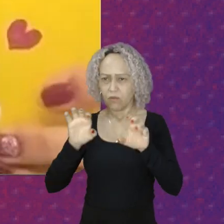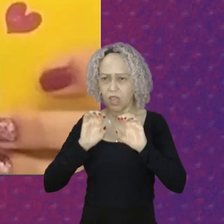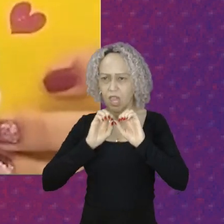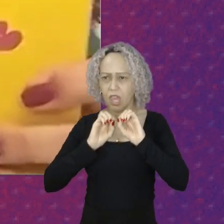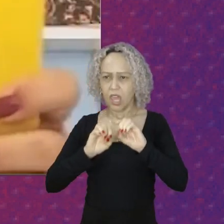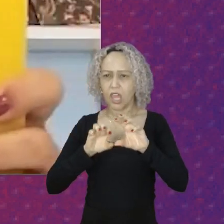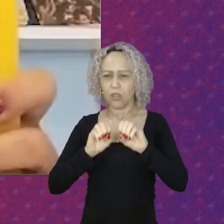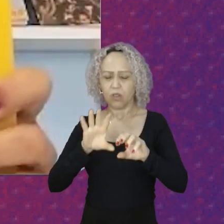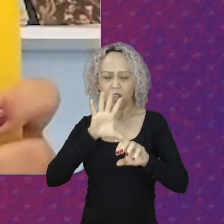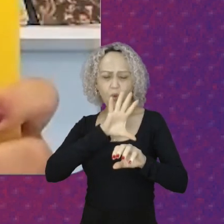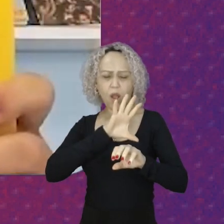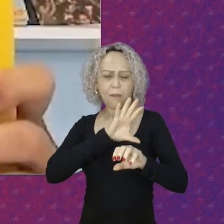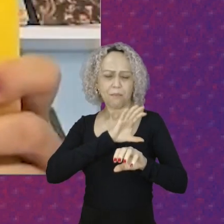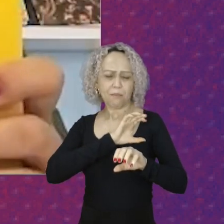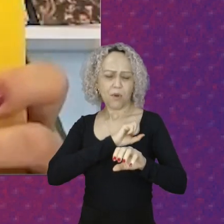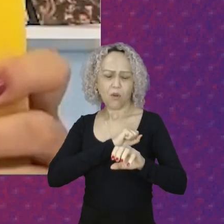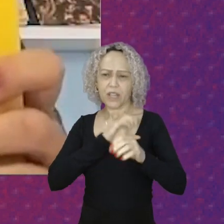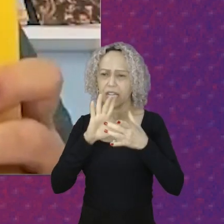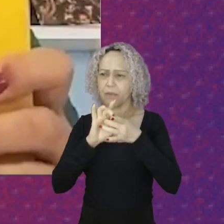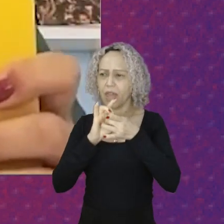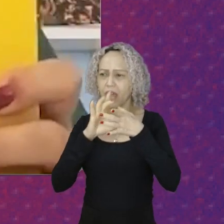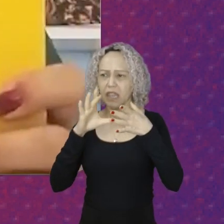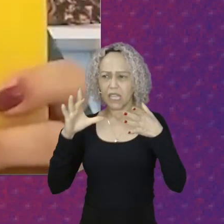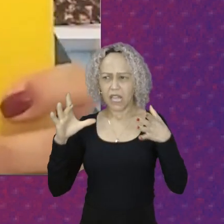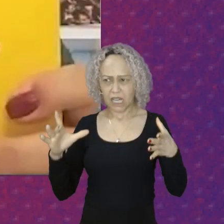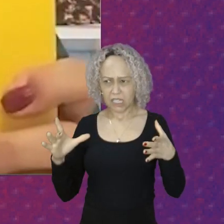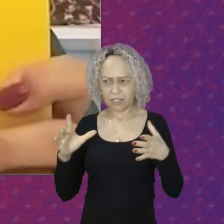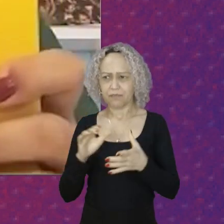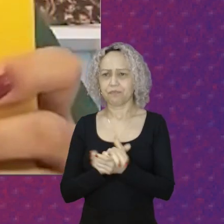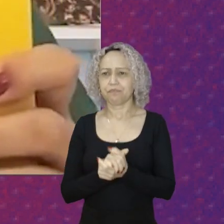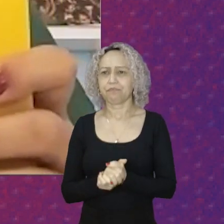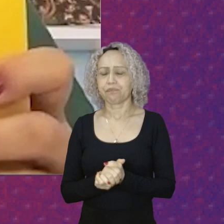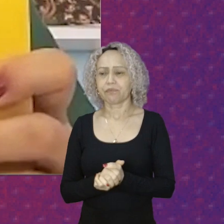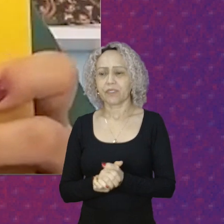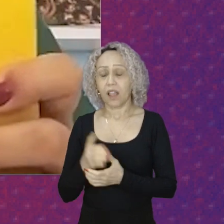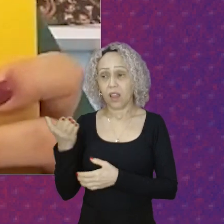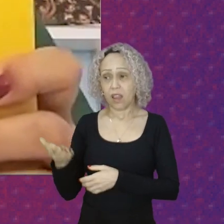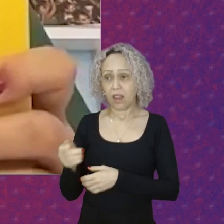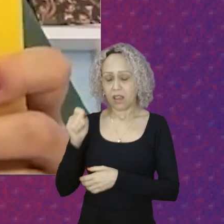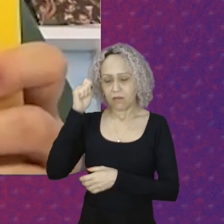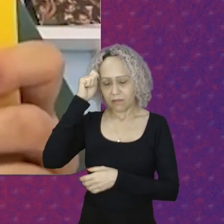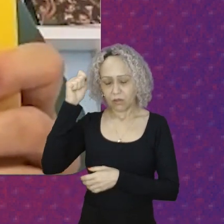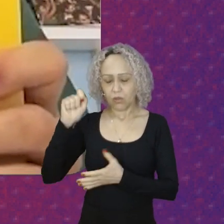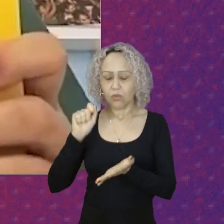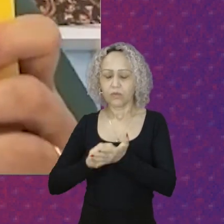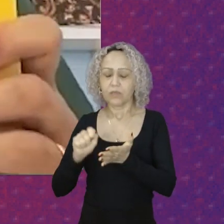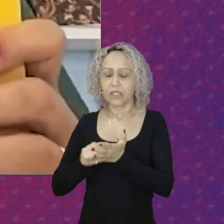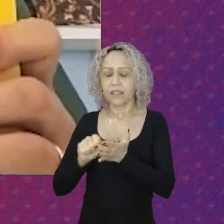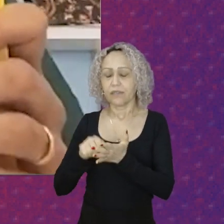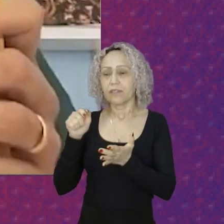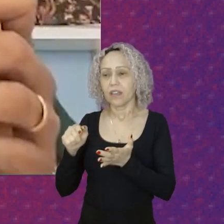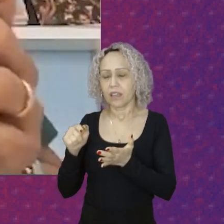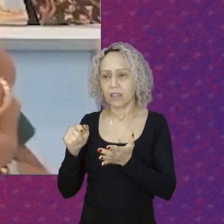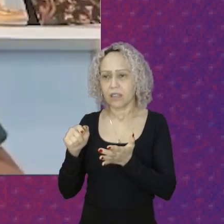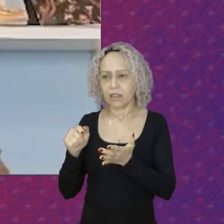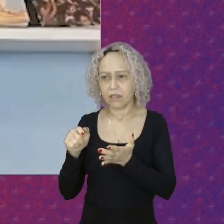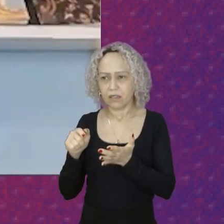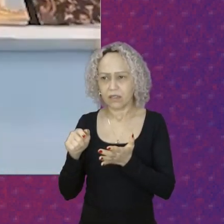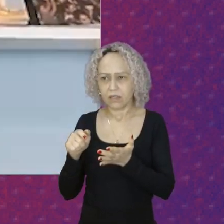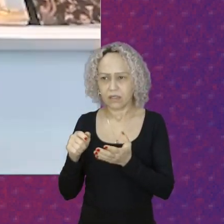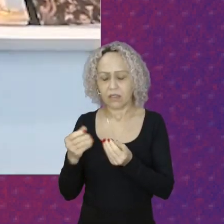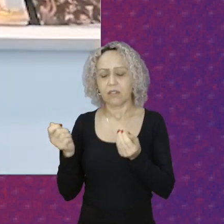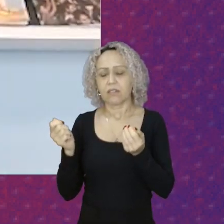algumas das histórias das mães desta associação do Rio Grande do Sul. Quem puder acessar